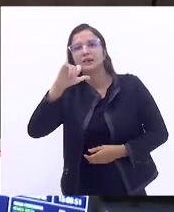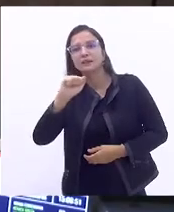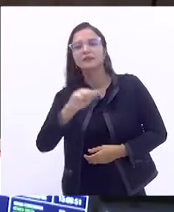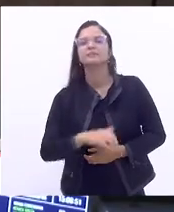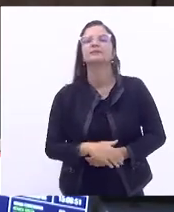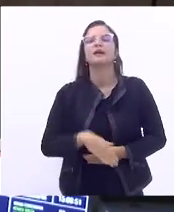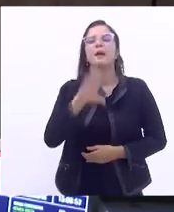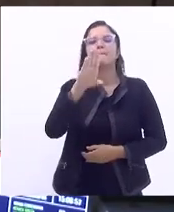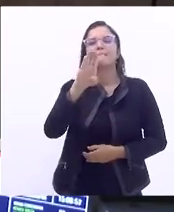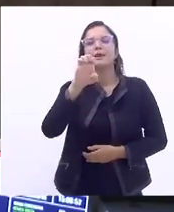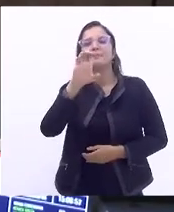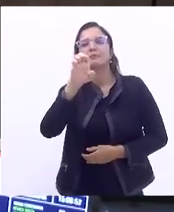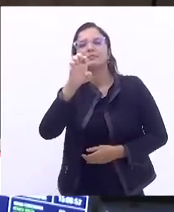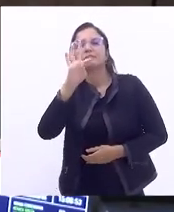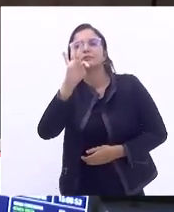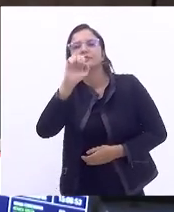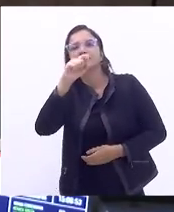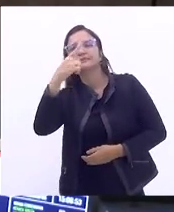Bebetão,